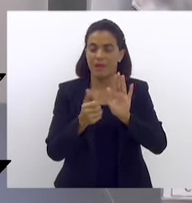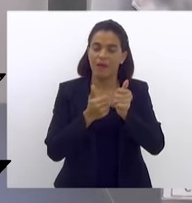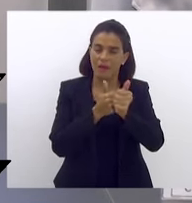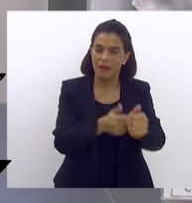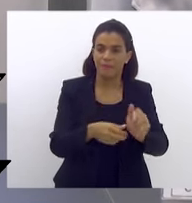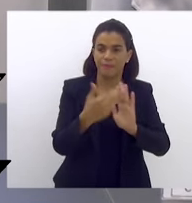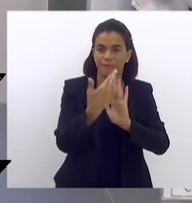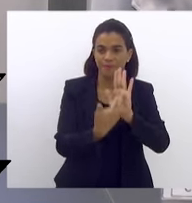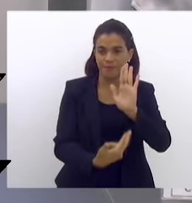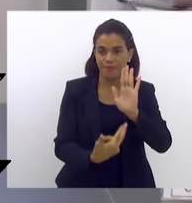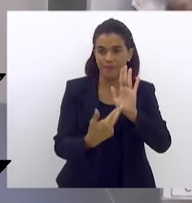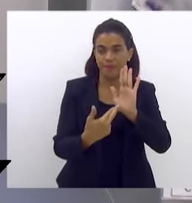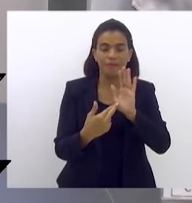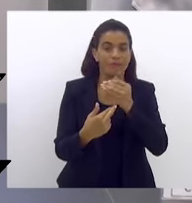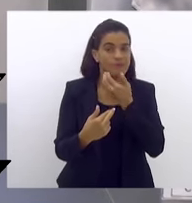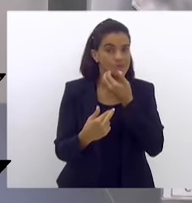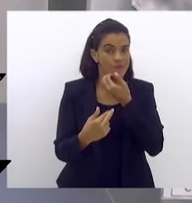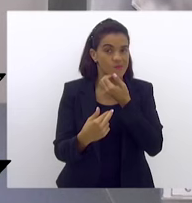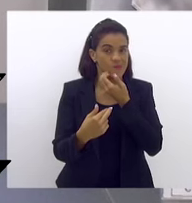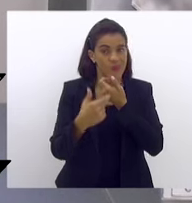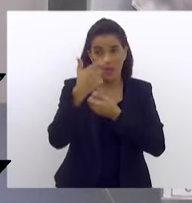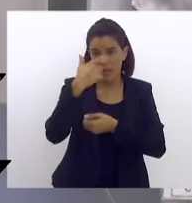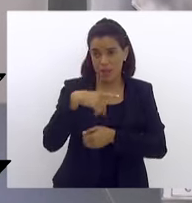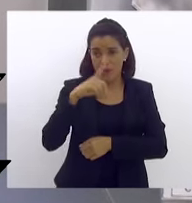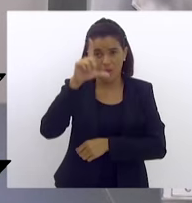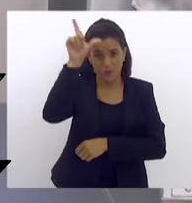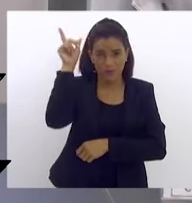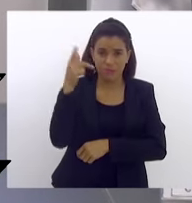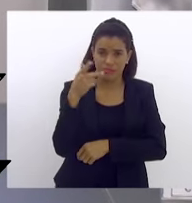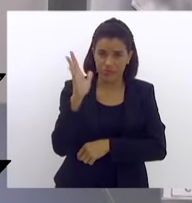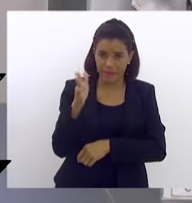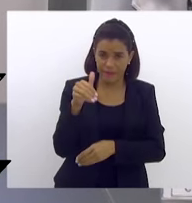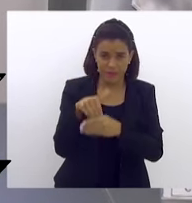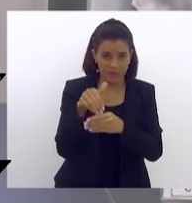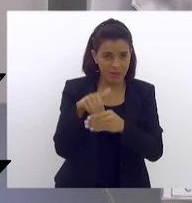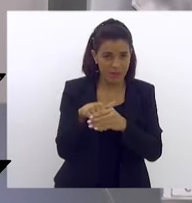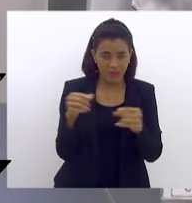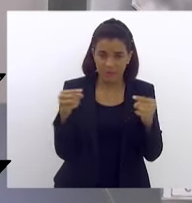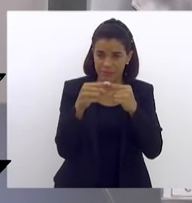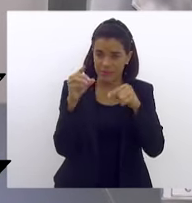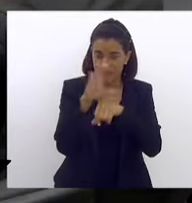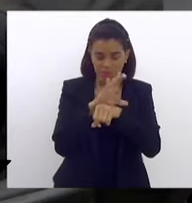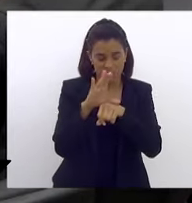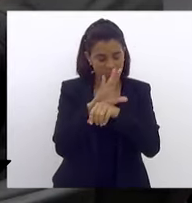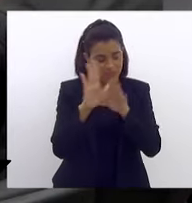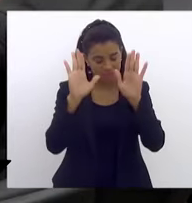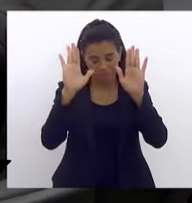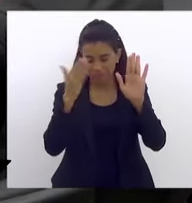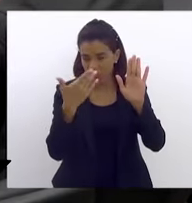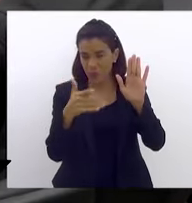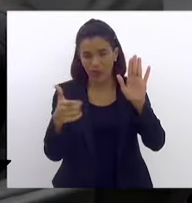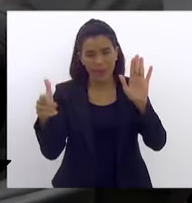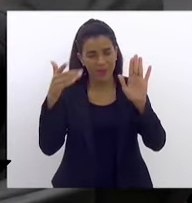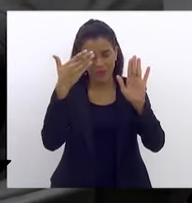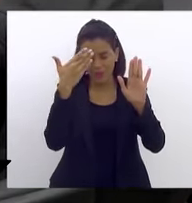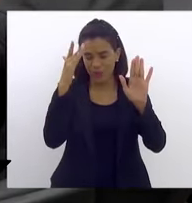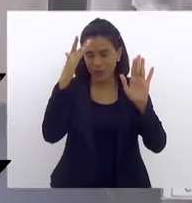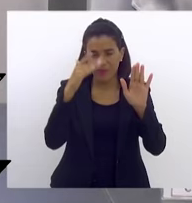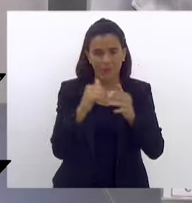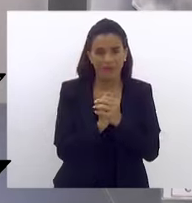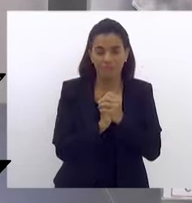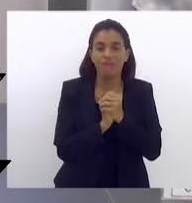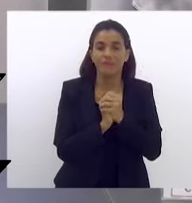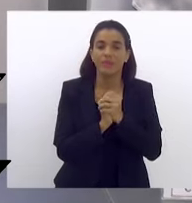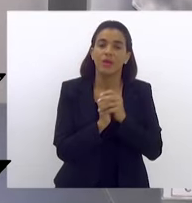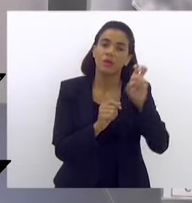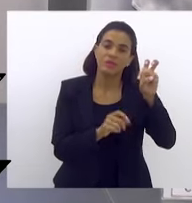deputado Luis Paulo eu já votei também Senor constitucionalidade não tenho menor dúvida sobre isso eu mantenho 5